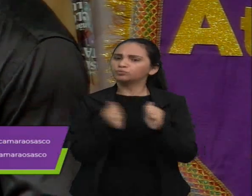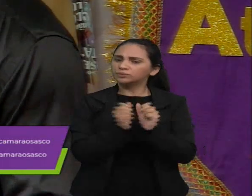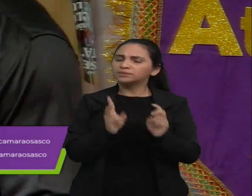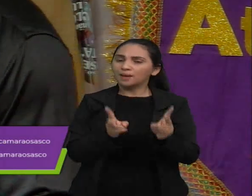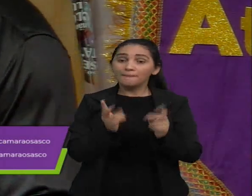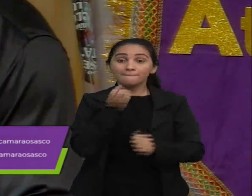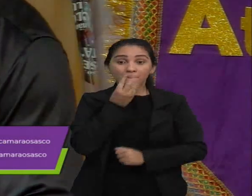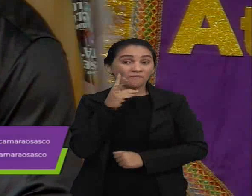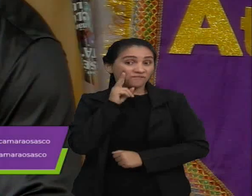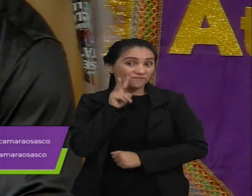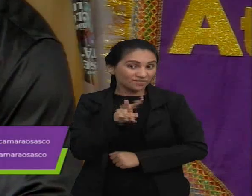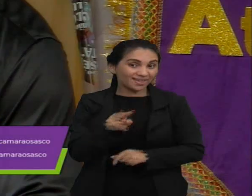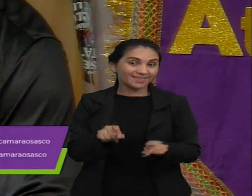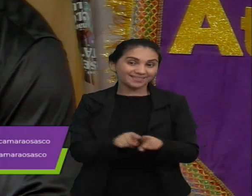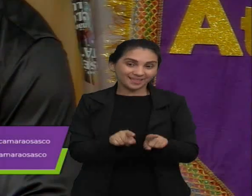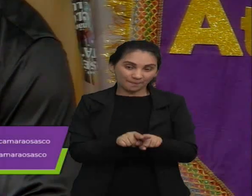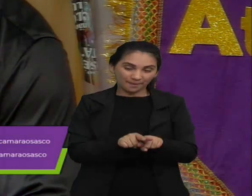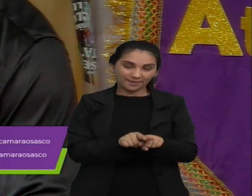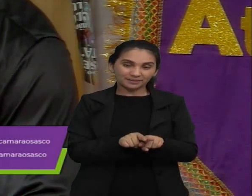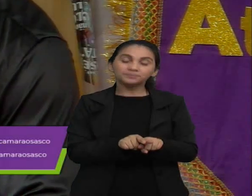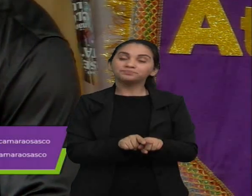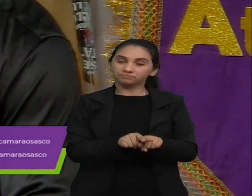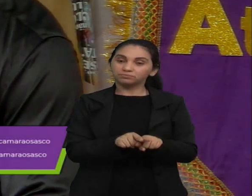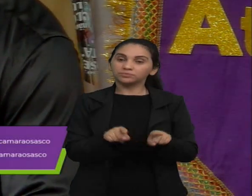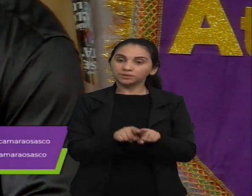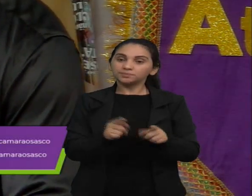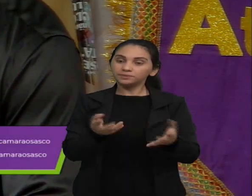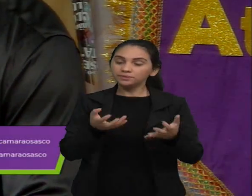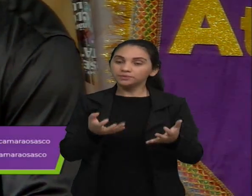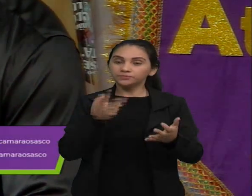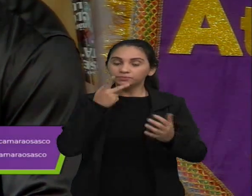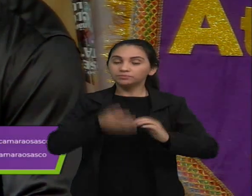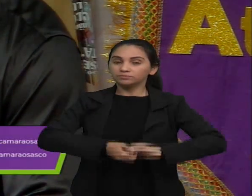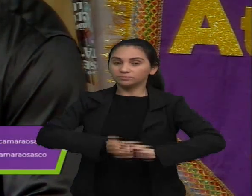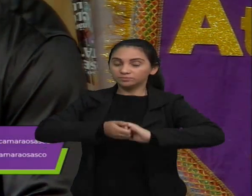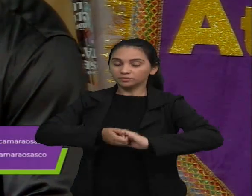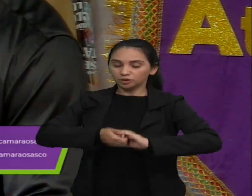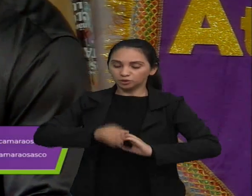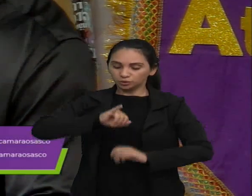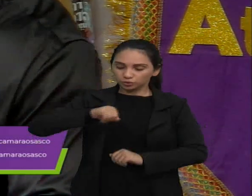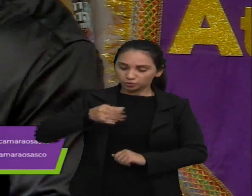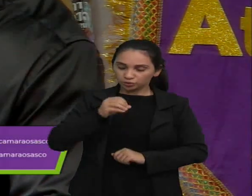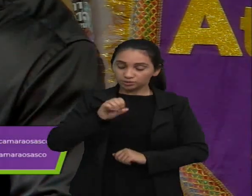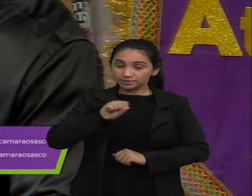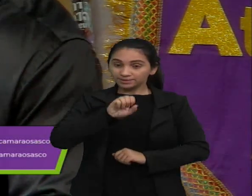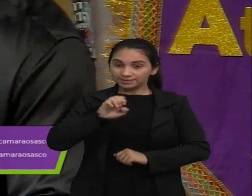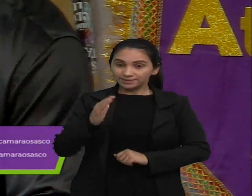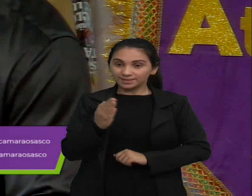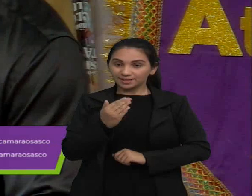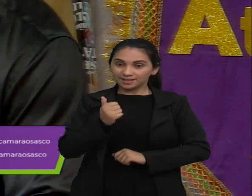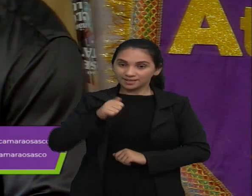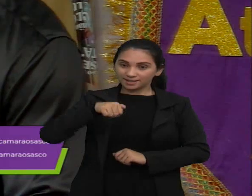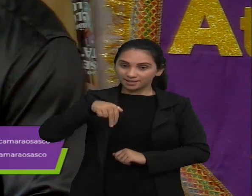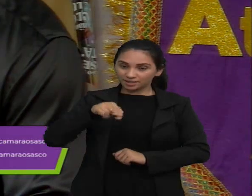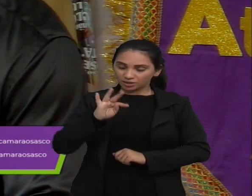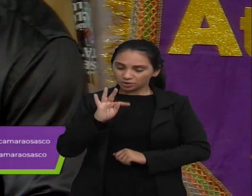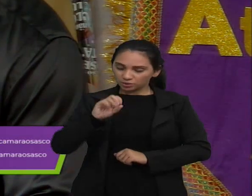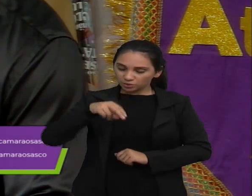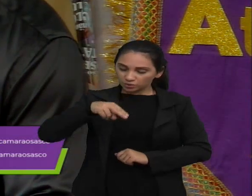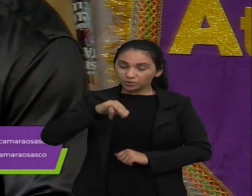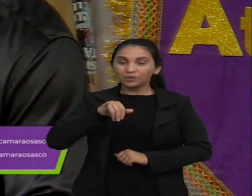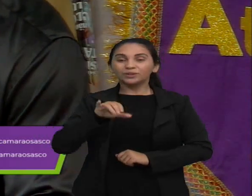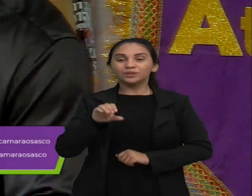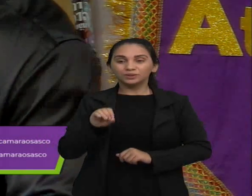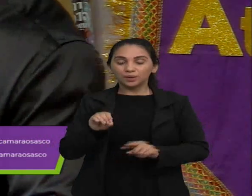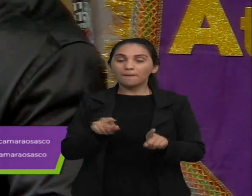muito bom ver você aqui quero aqui saudar também o José Antônio Fagian presidente do